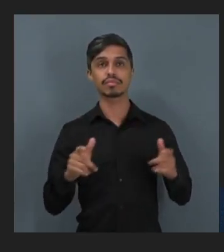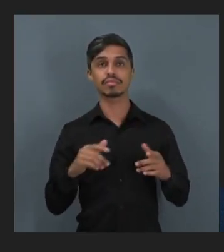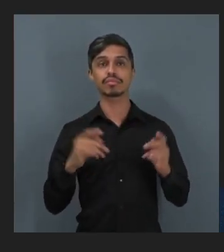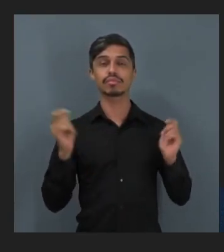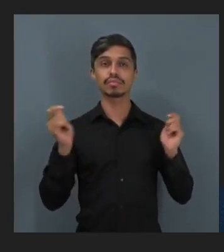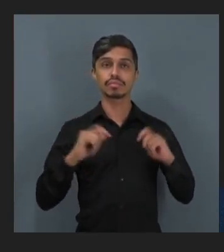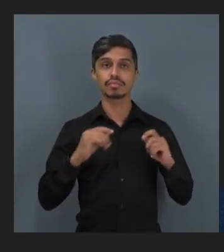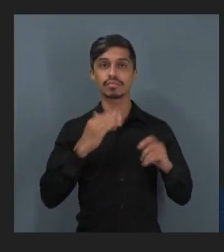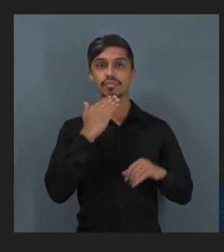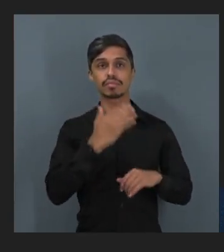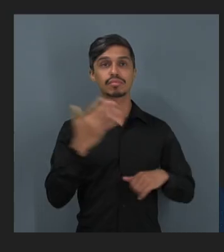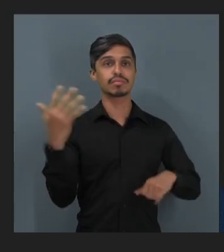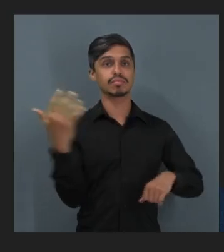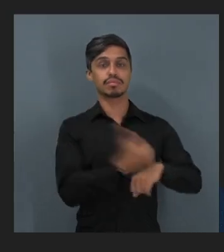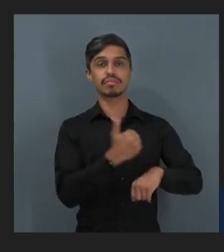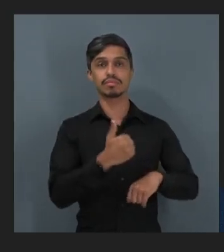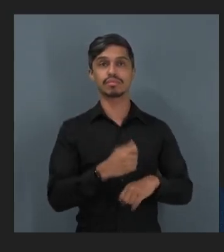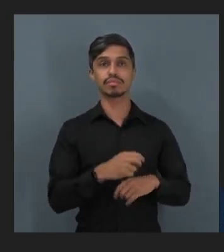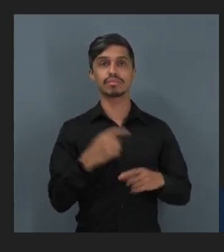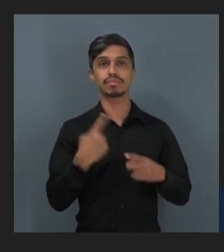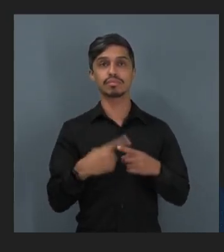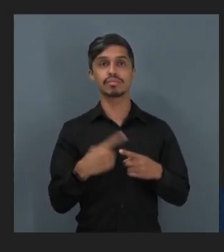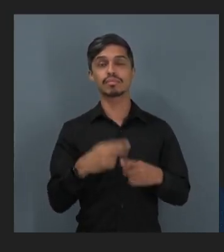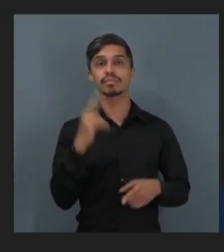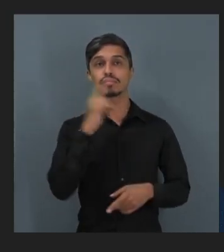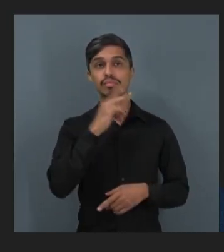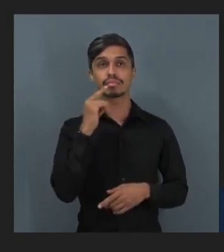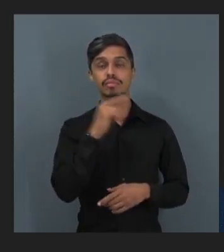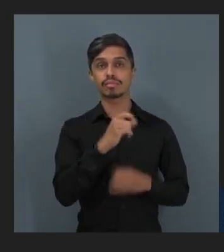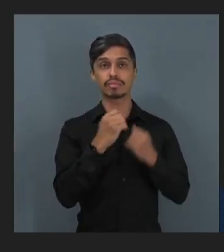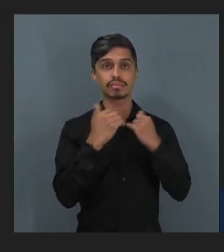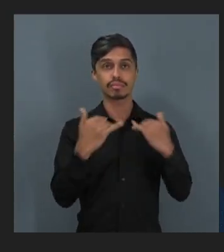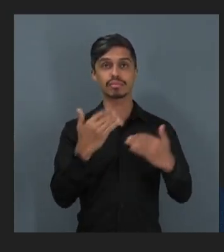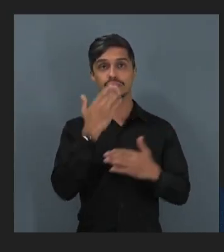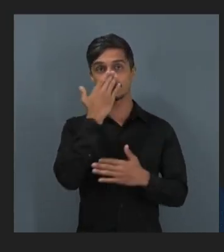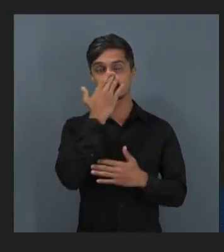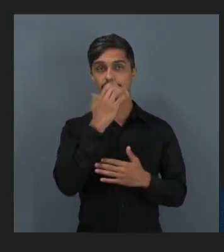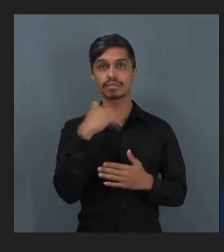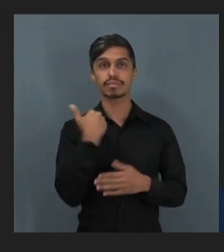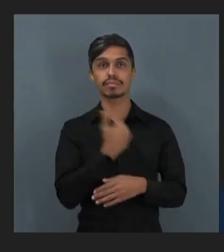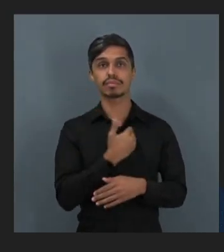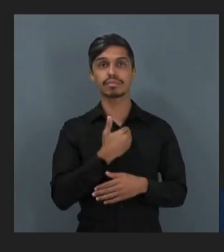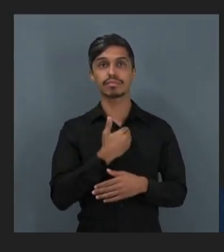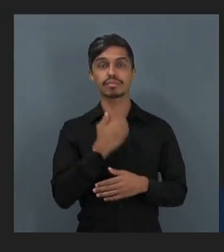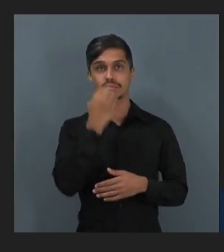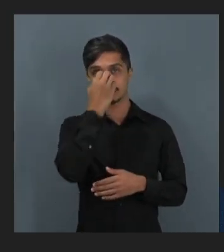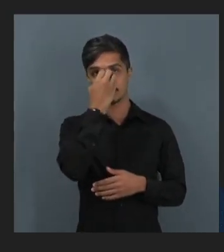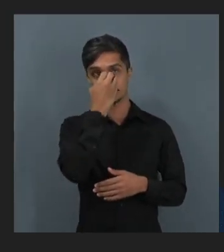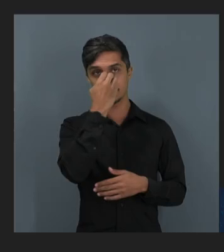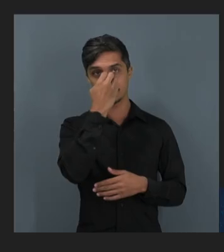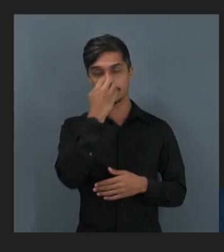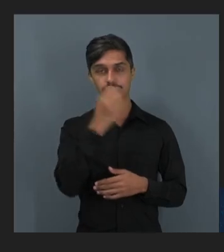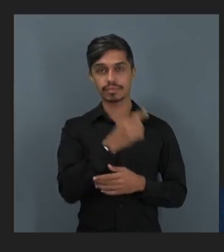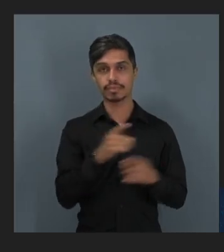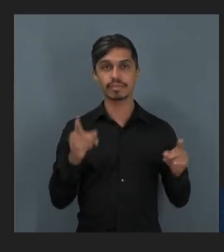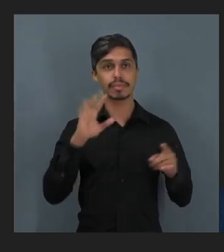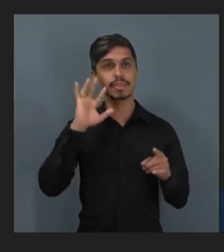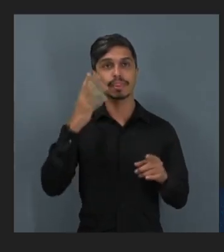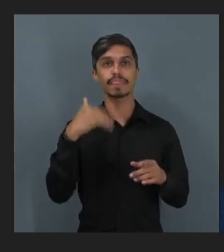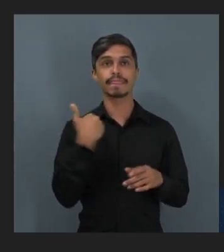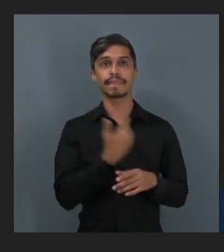para o pedido de impeachment ter urgência no plenário e a gente deixar os colegas decidirem. E nós